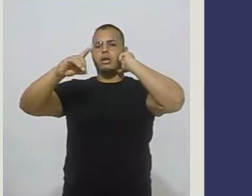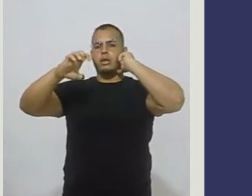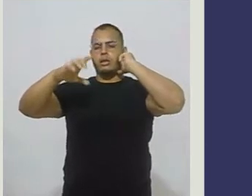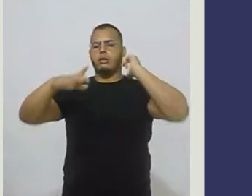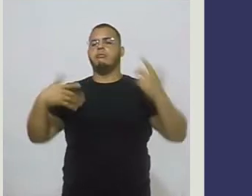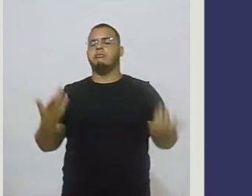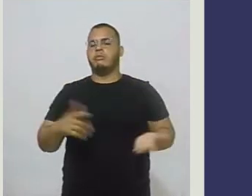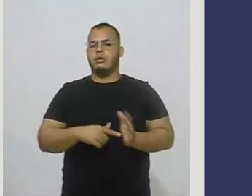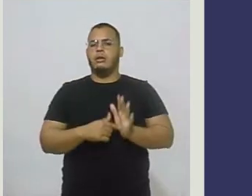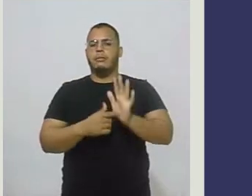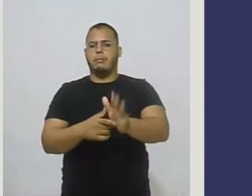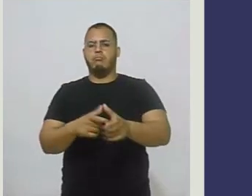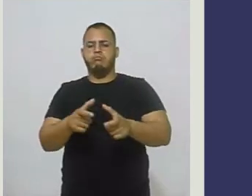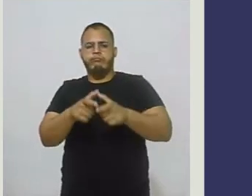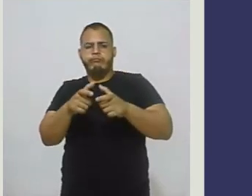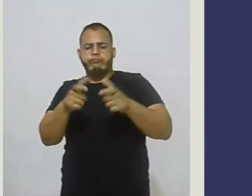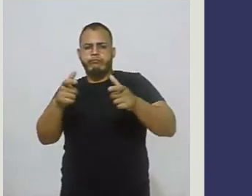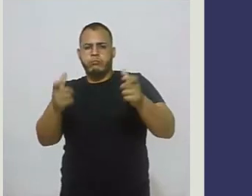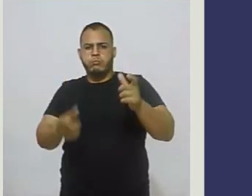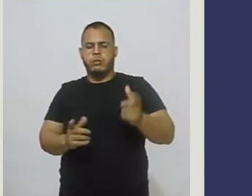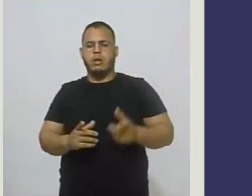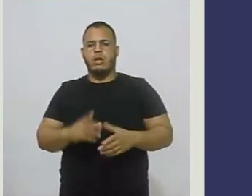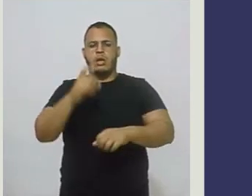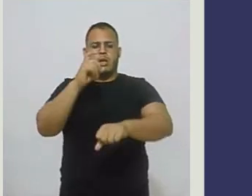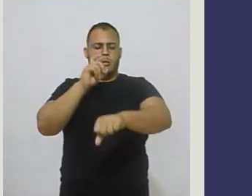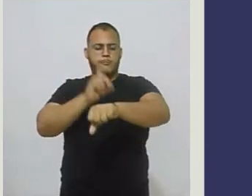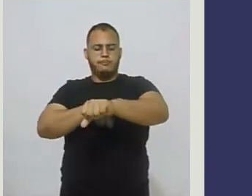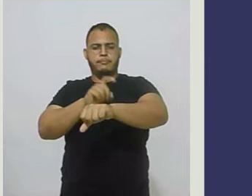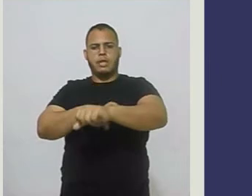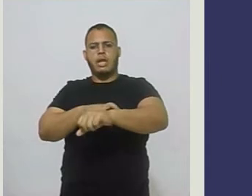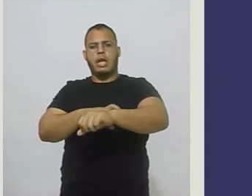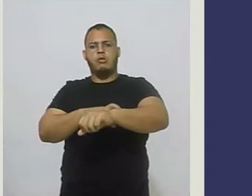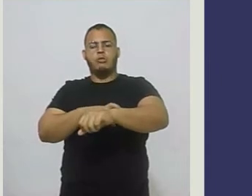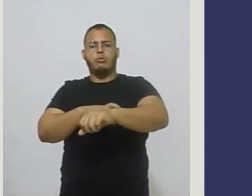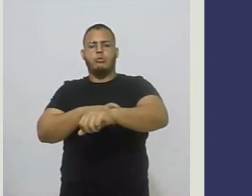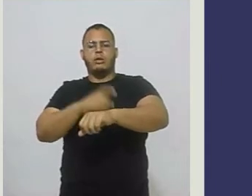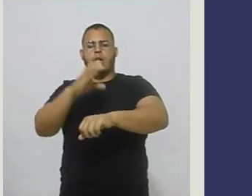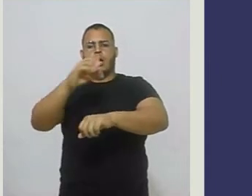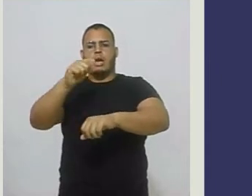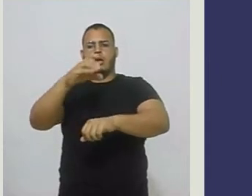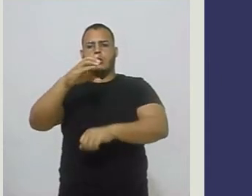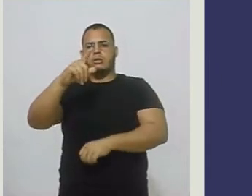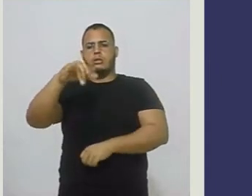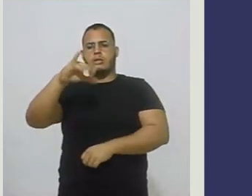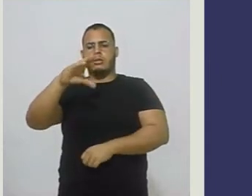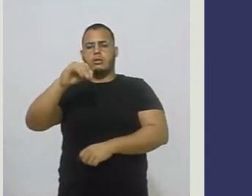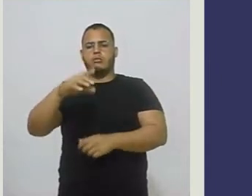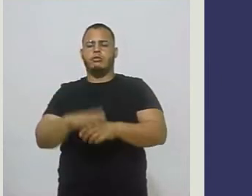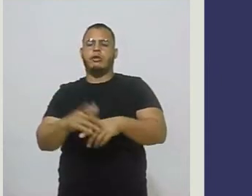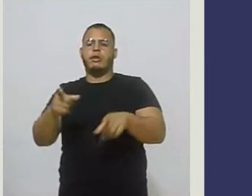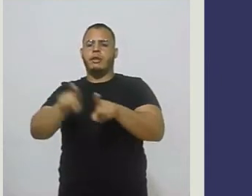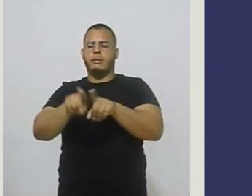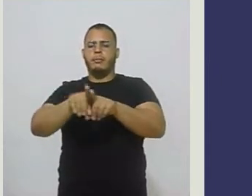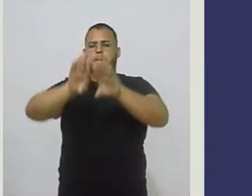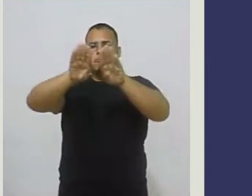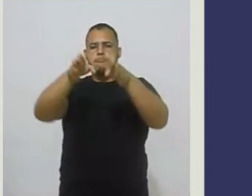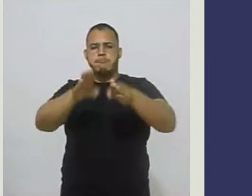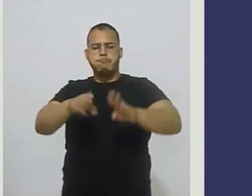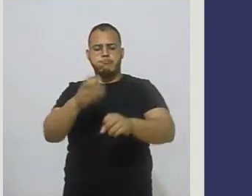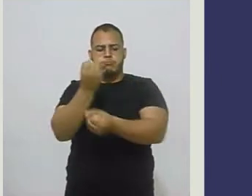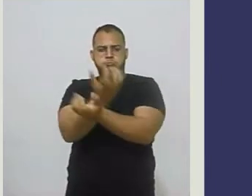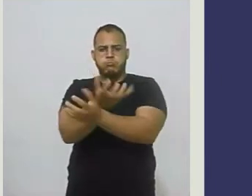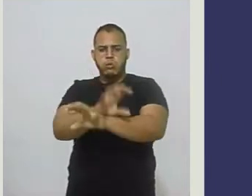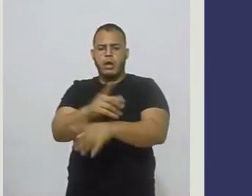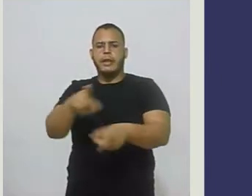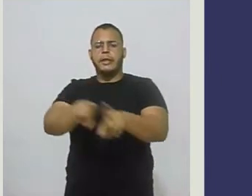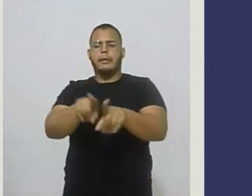E ele aumenta aí a quantidade de cálcio no sangue. Também atua na modelação do osso, no crescimento e também no caso